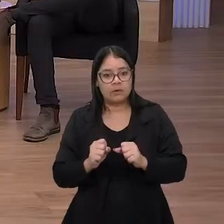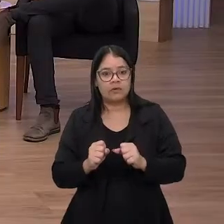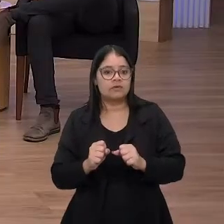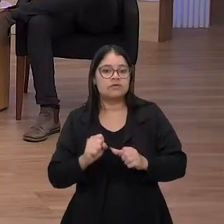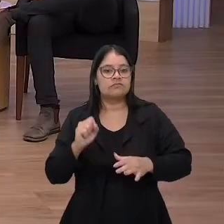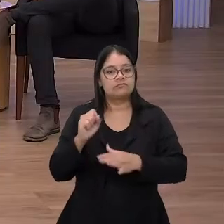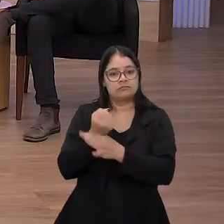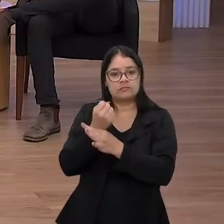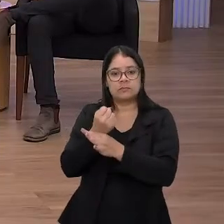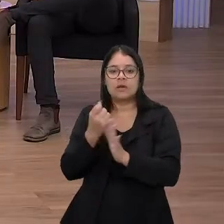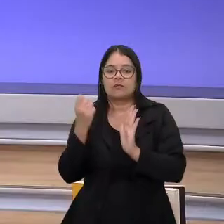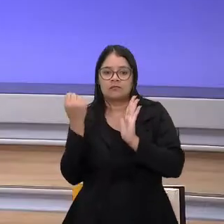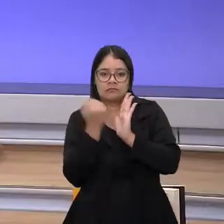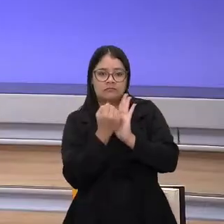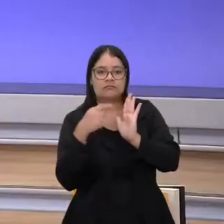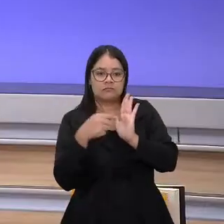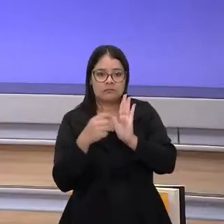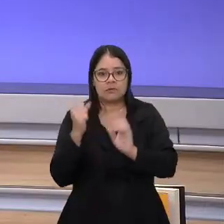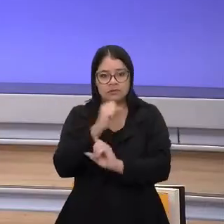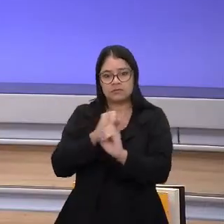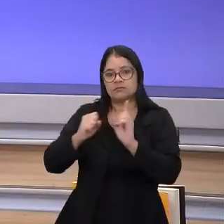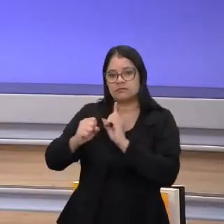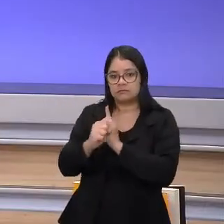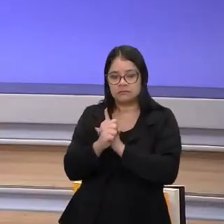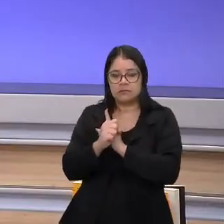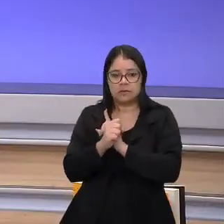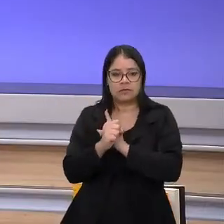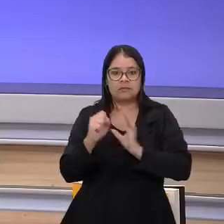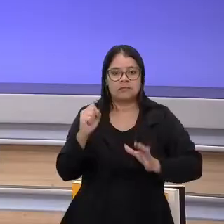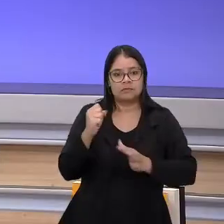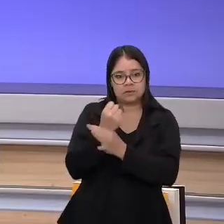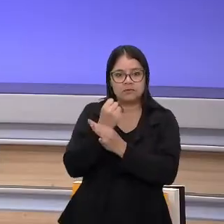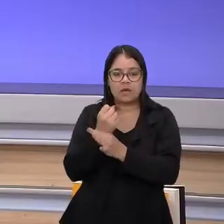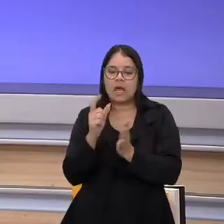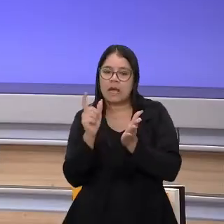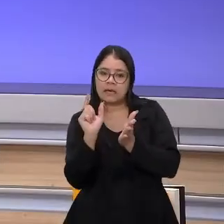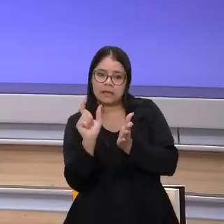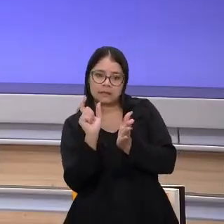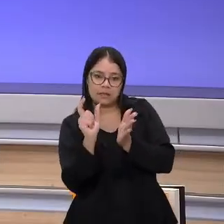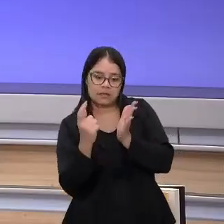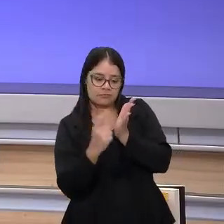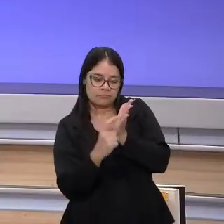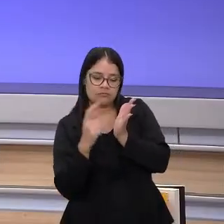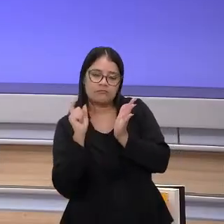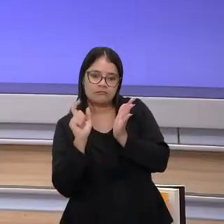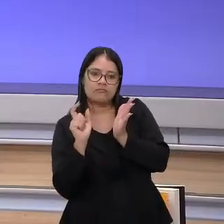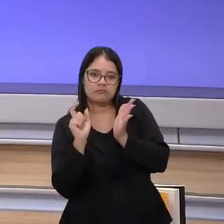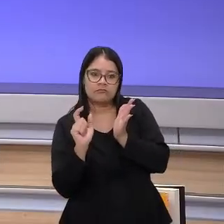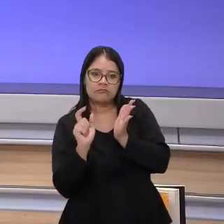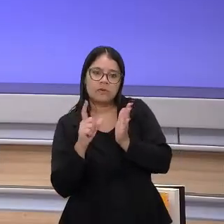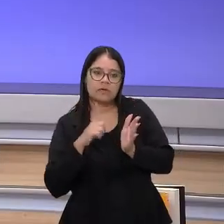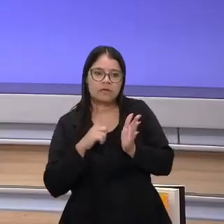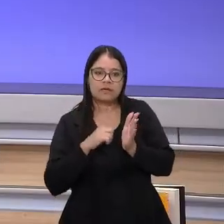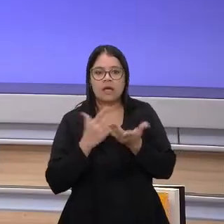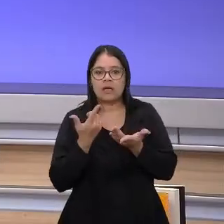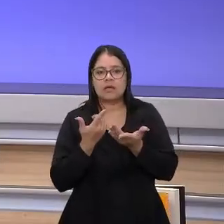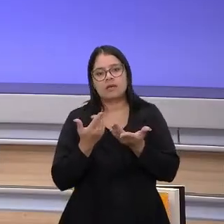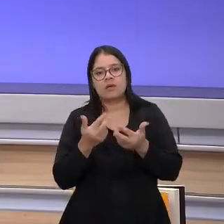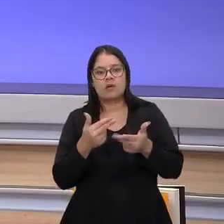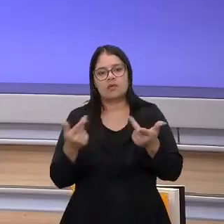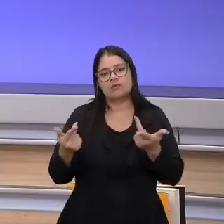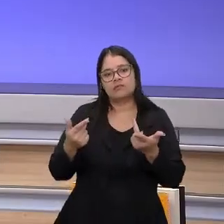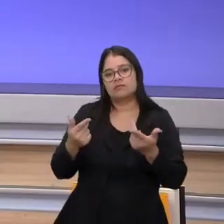garantir o seu selo de associado e também garantir a sua carteirinha de associado, que isso te dá alguns benefícios com a